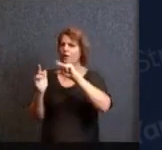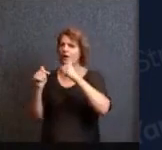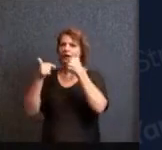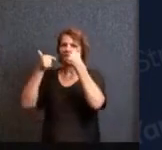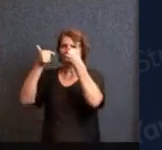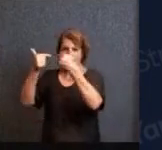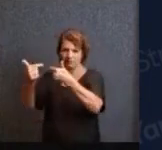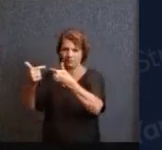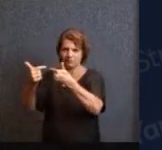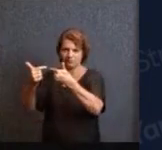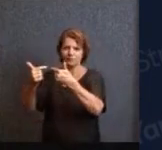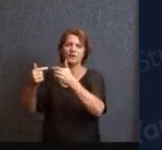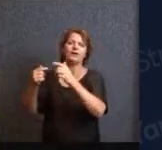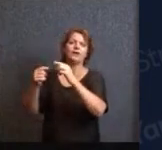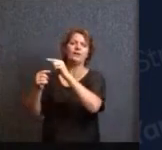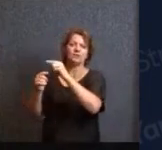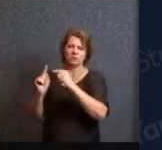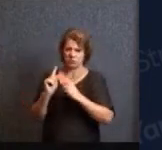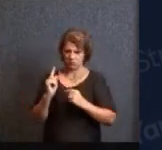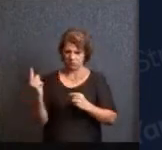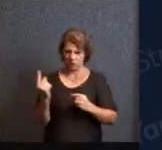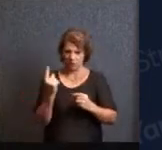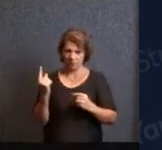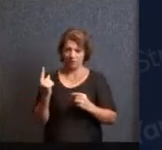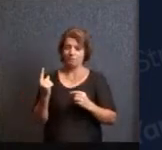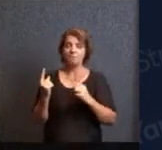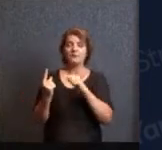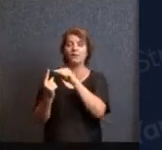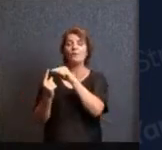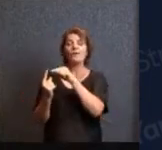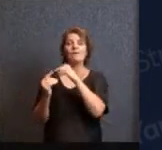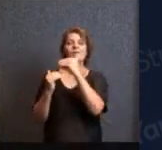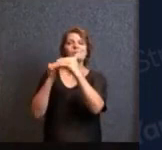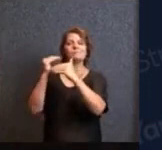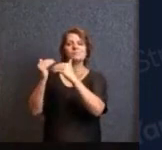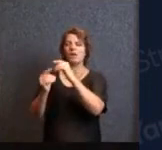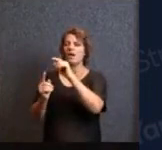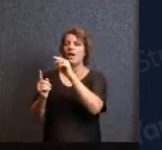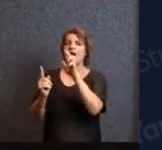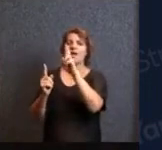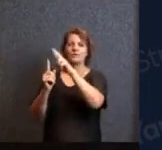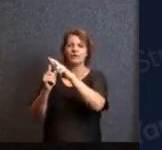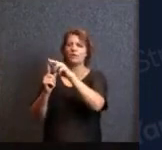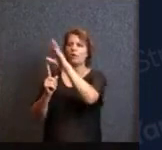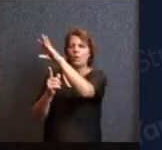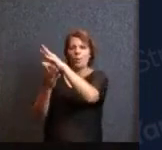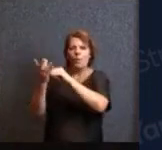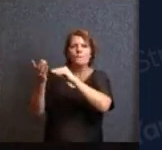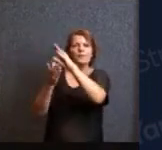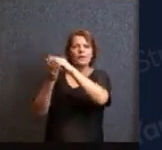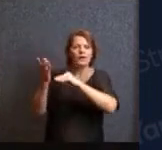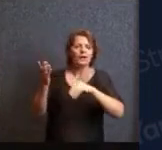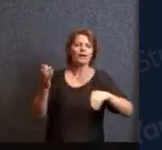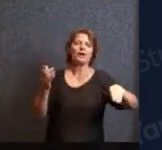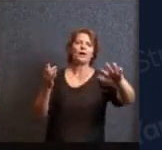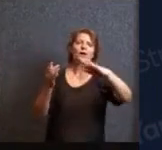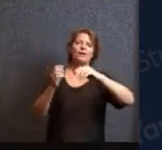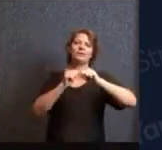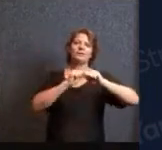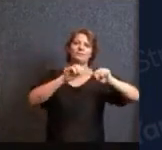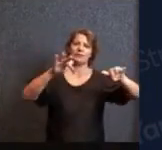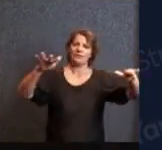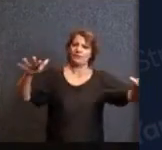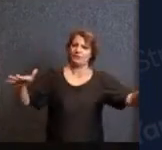a exceção, sejam a regra, né? O que nós mais encontramos são